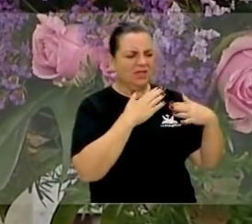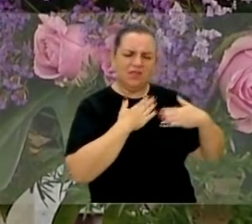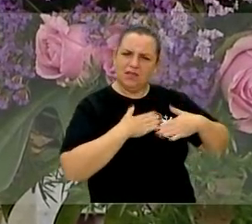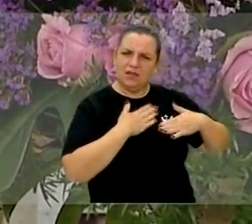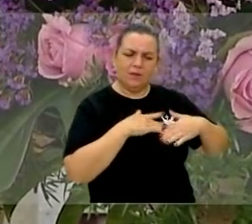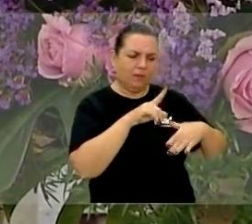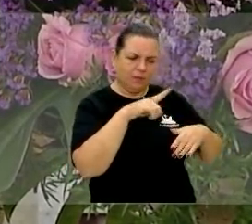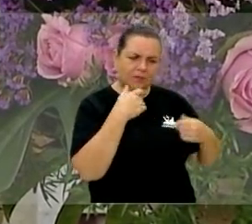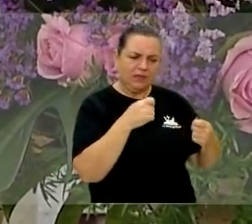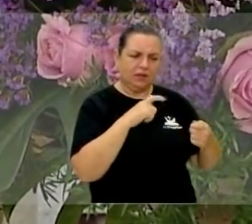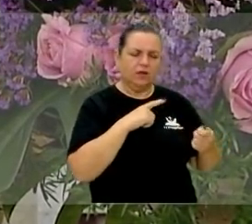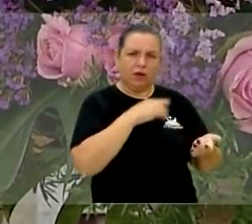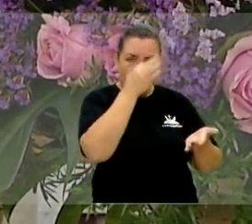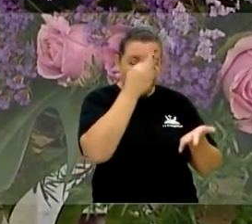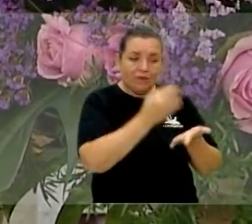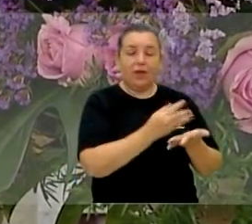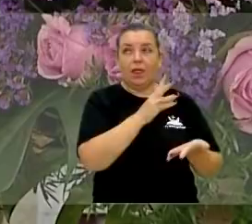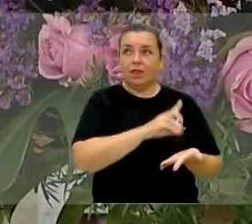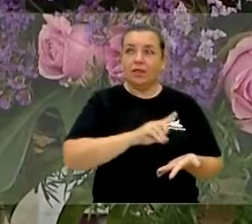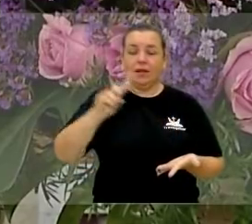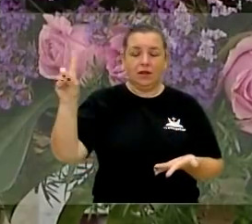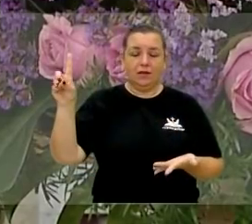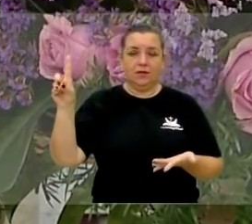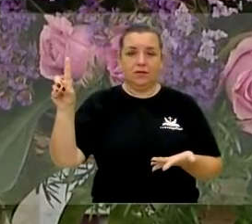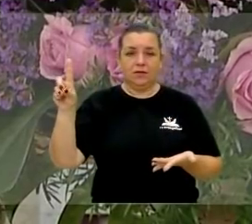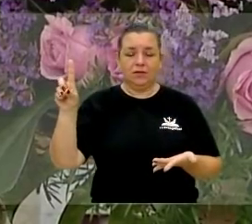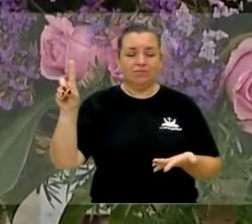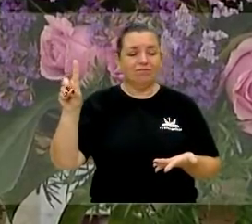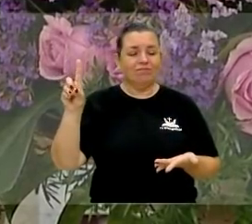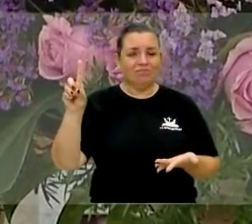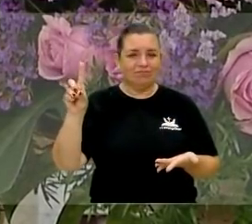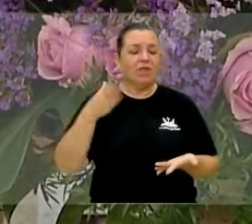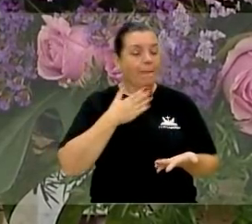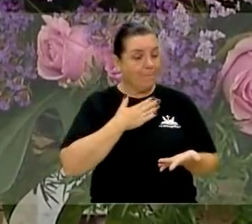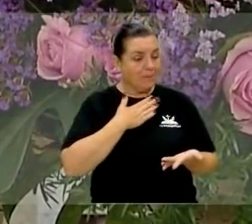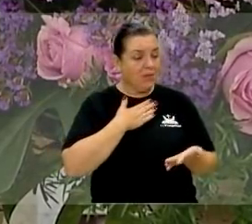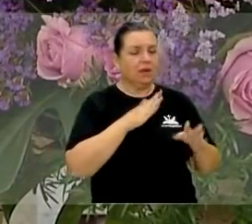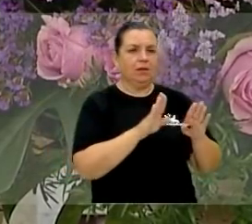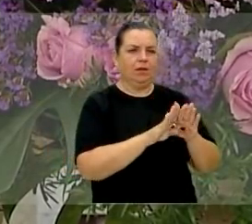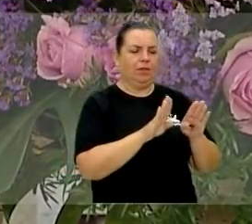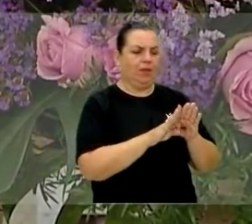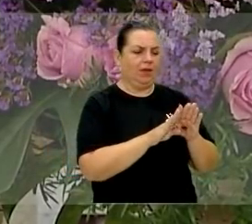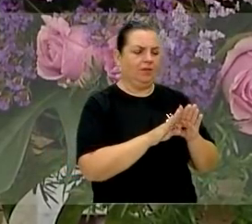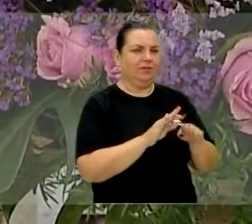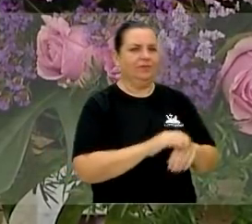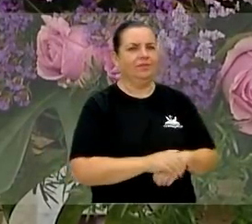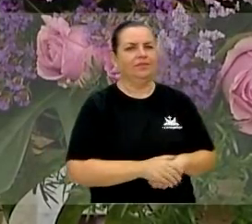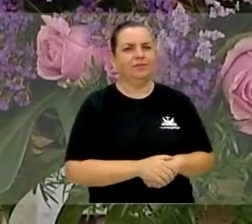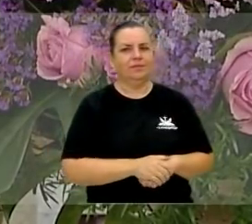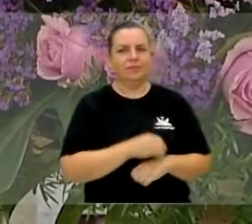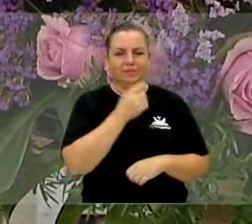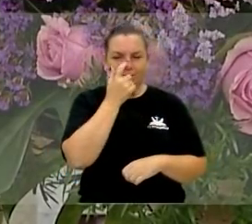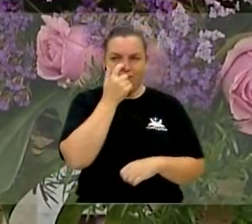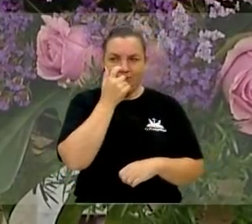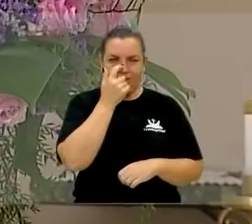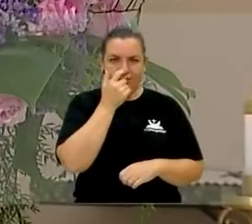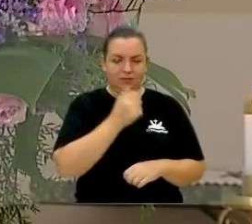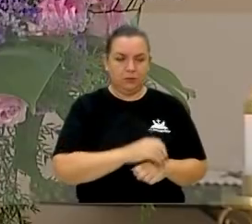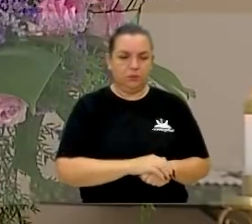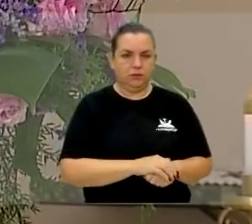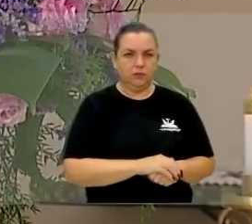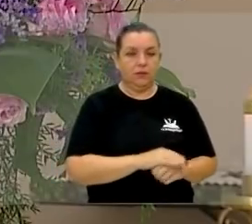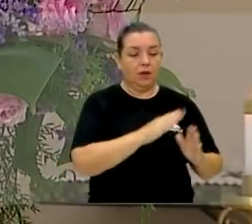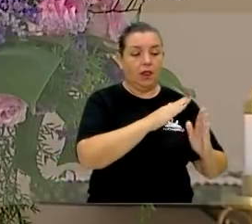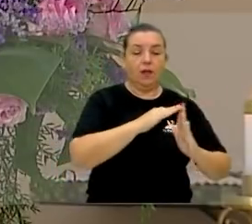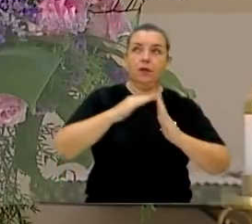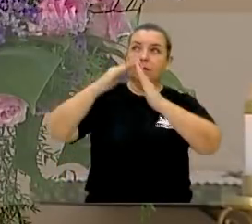em Deus, tendes fé em mim também. Na casa do meu Pai